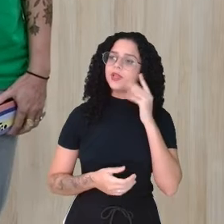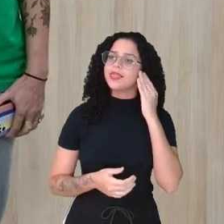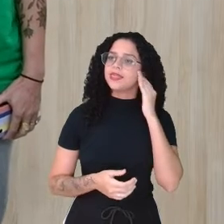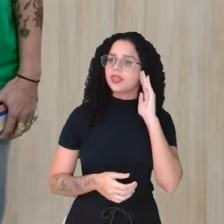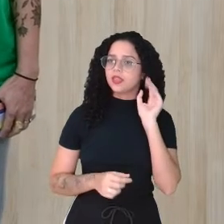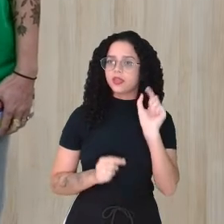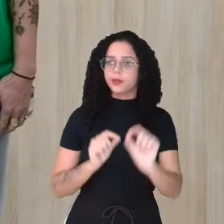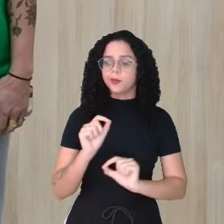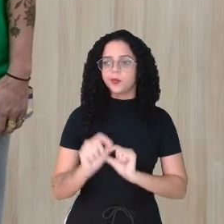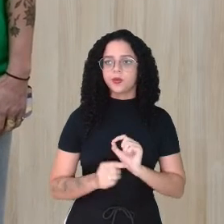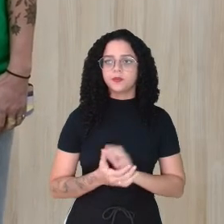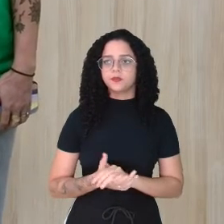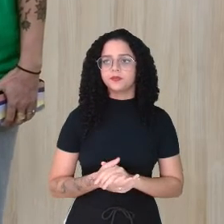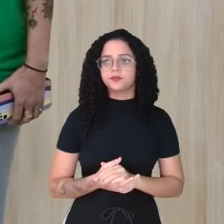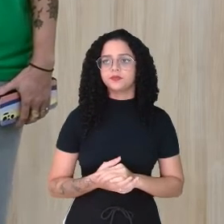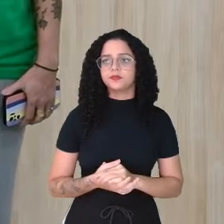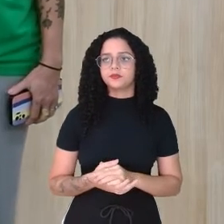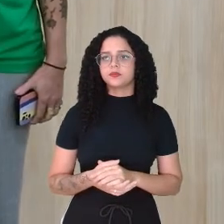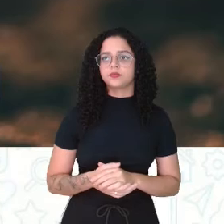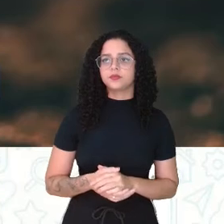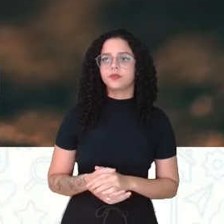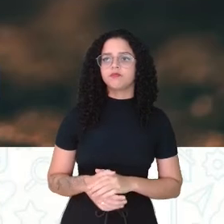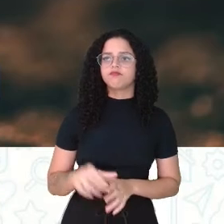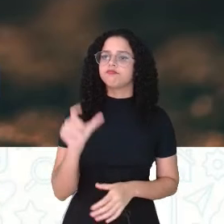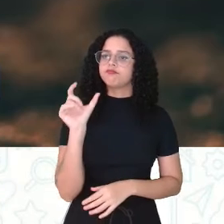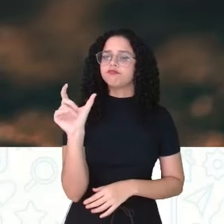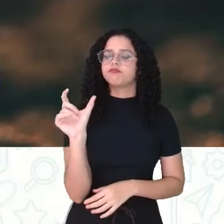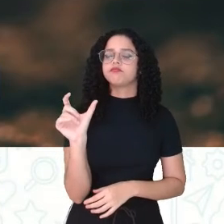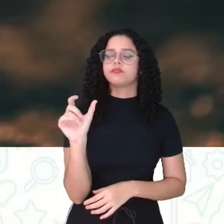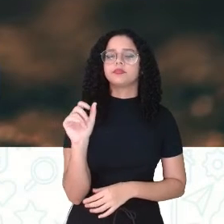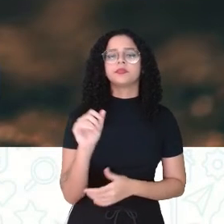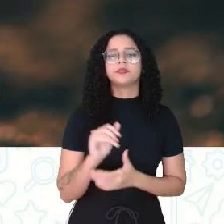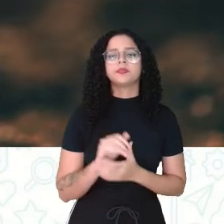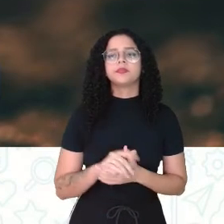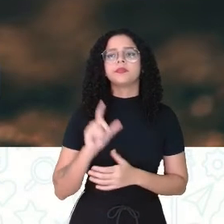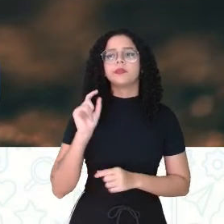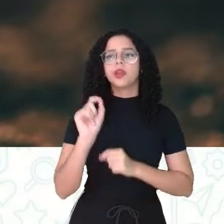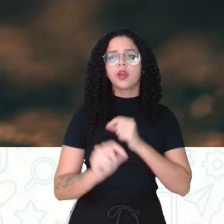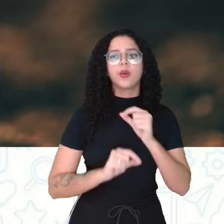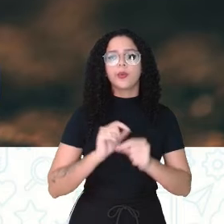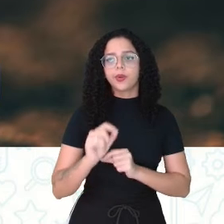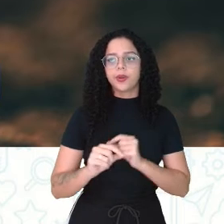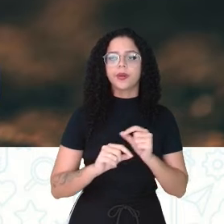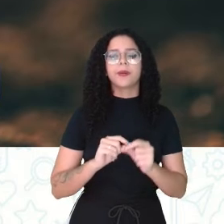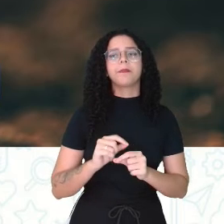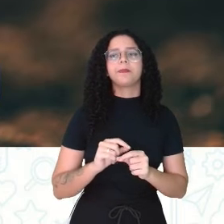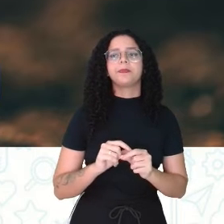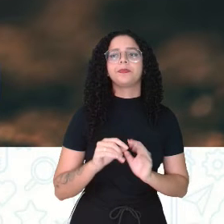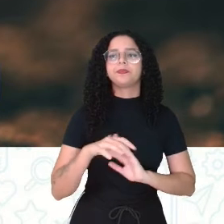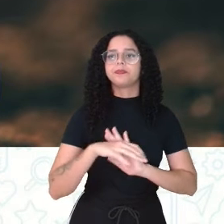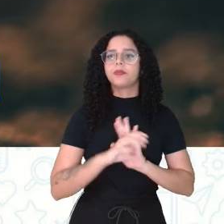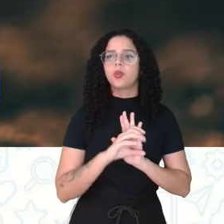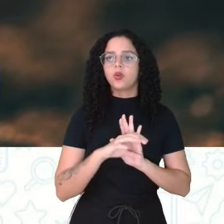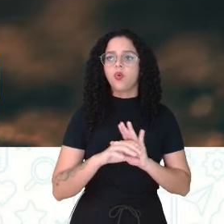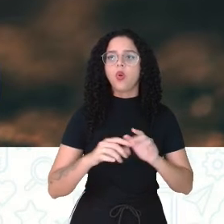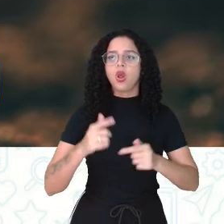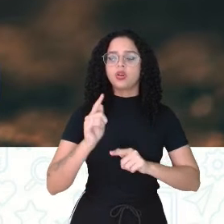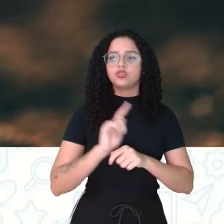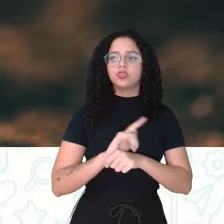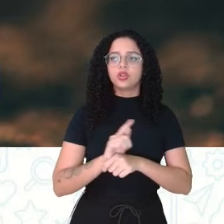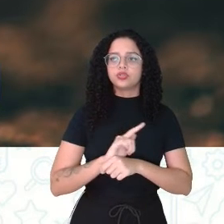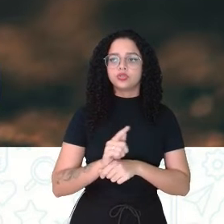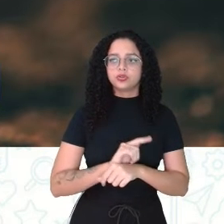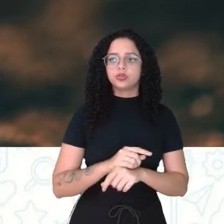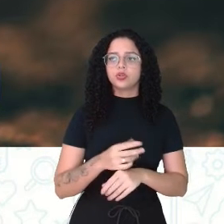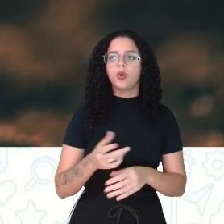vamos entender aí o conceito, né? A agroecologia é a abordagem da gestão produtiva de